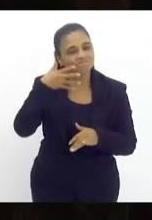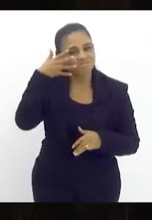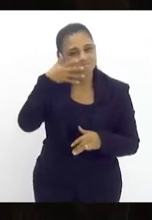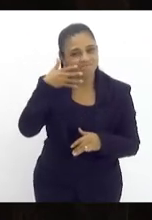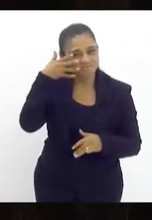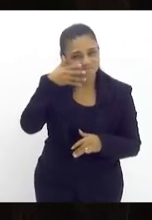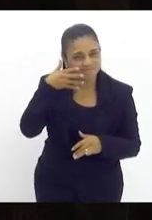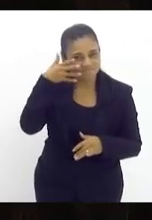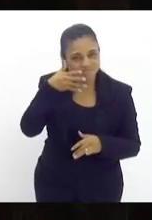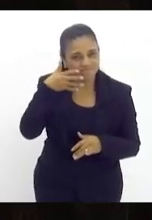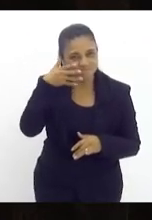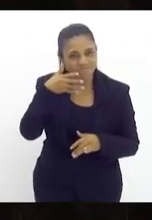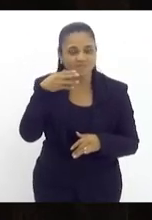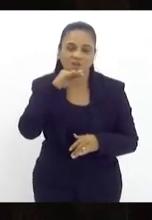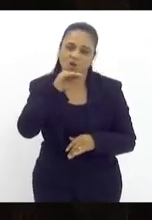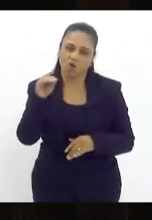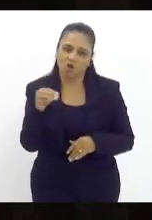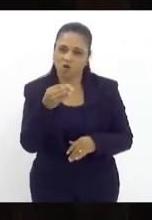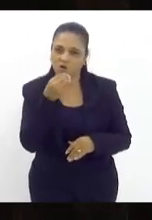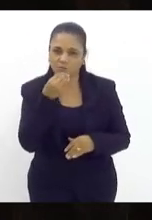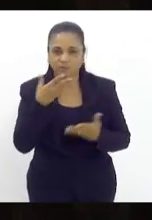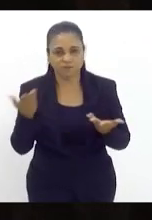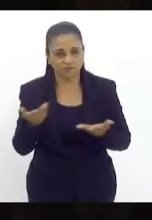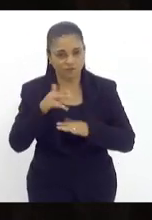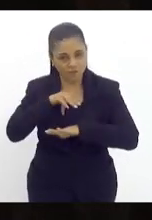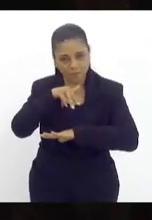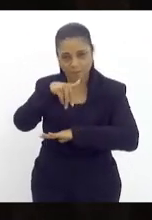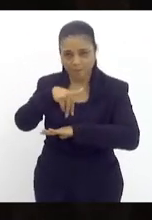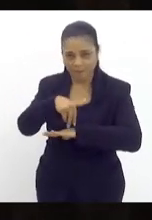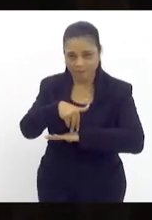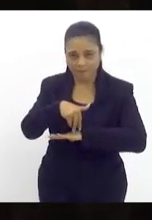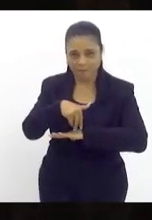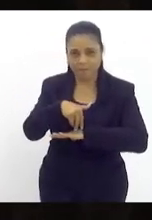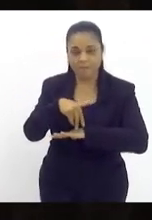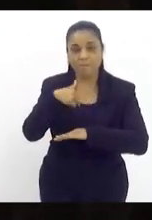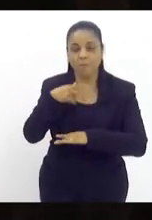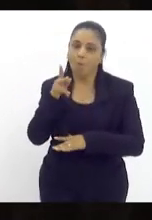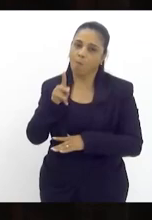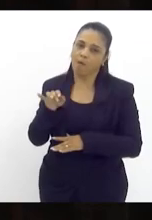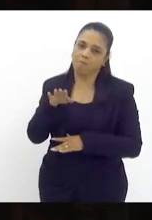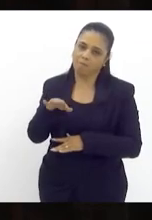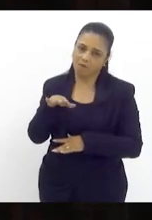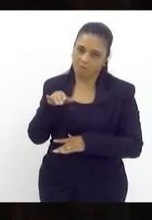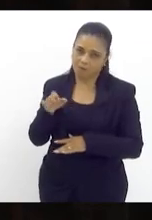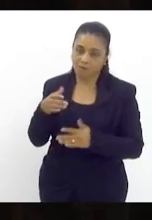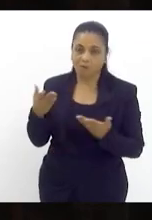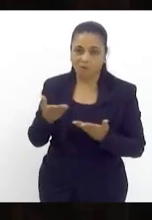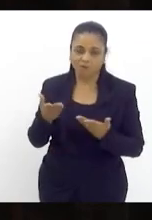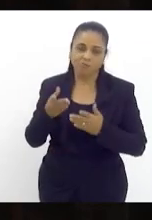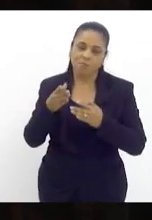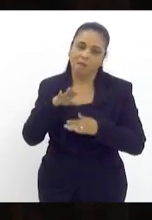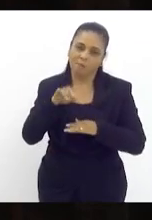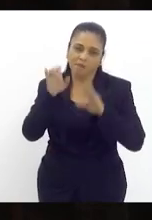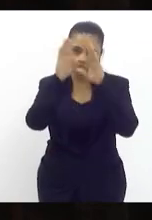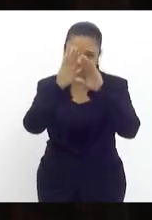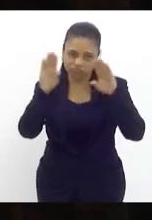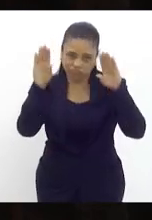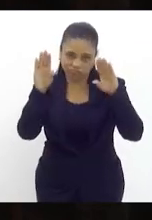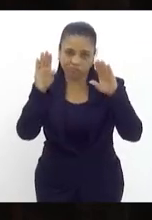e essa grande oportunidade de estar aqui com vocês, a minha mãe e o meu pai. Né? Minha mãe hoje está no céu, né?